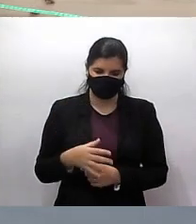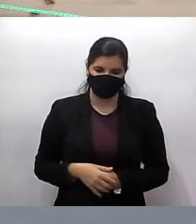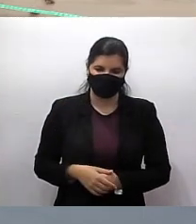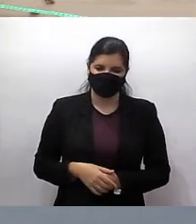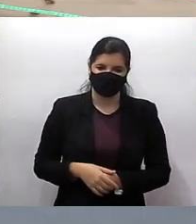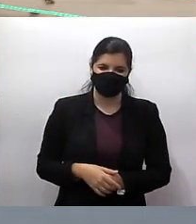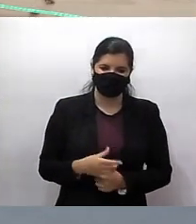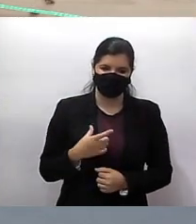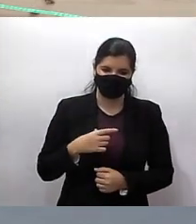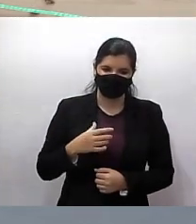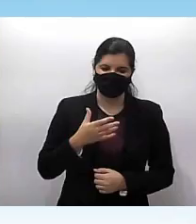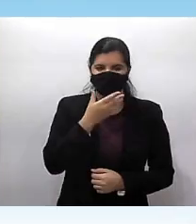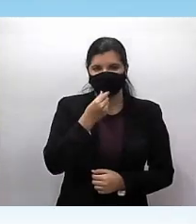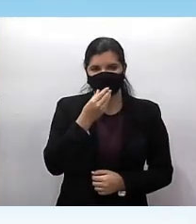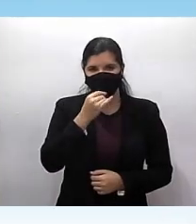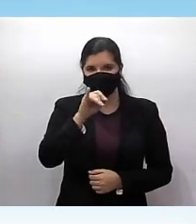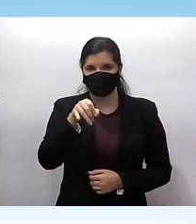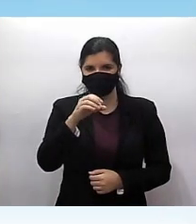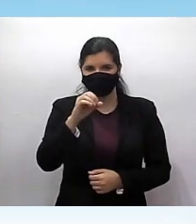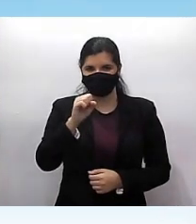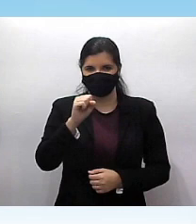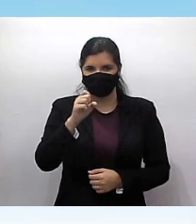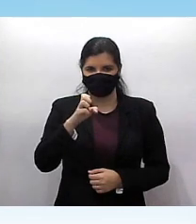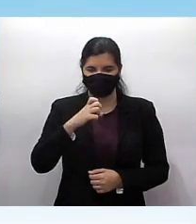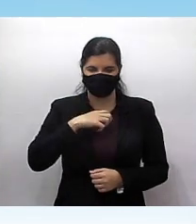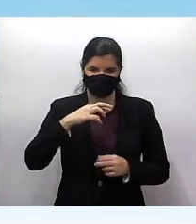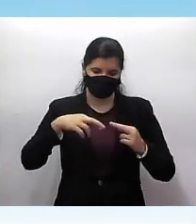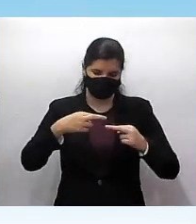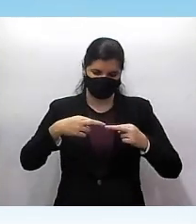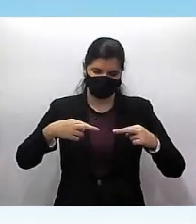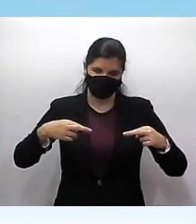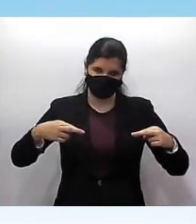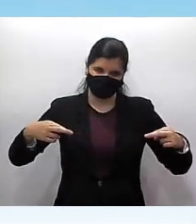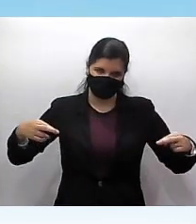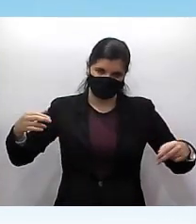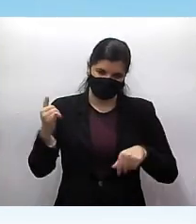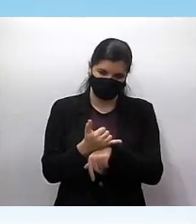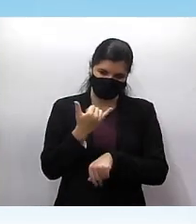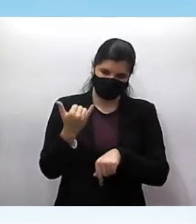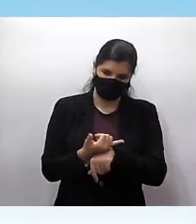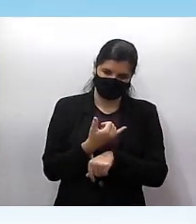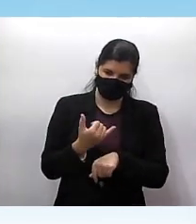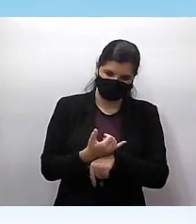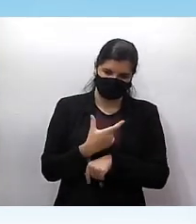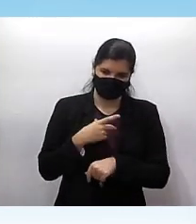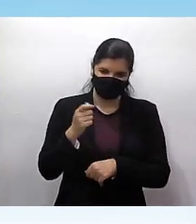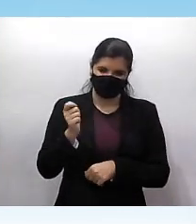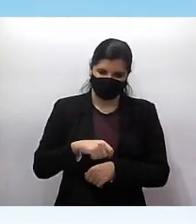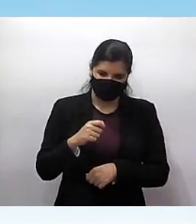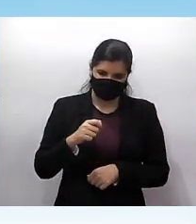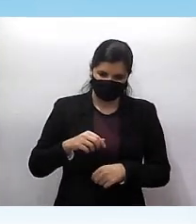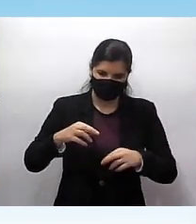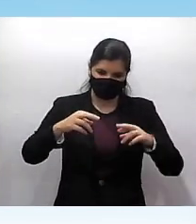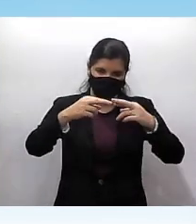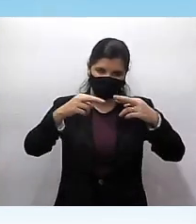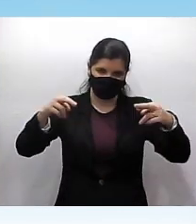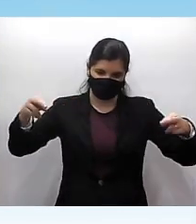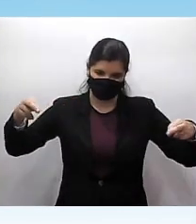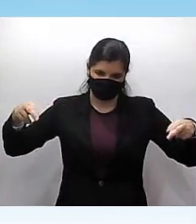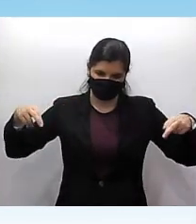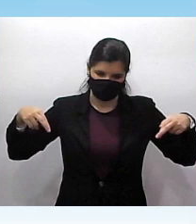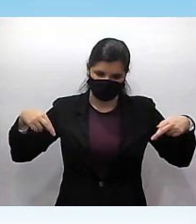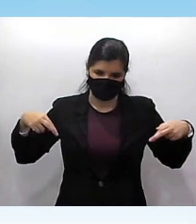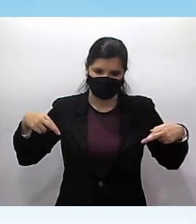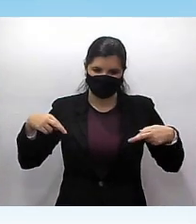vocês. Seu José tem 70 metros de fio de arame e verifica que a quantidade de fios são suficientes para cercar totalmente